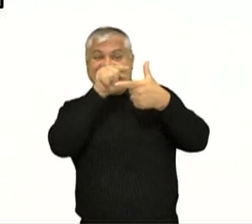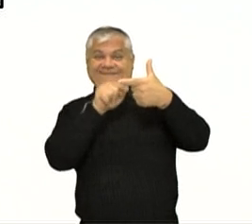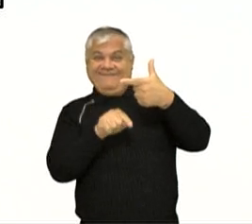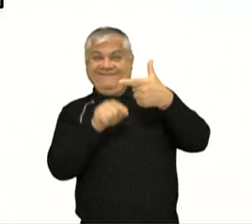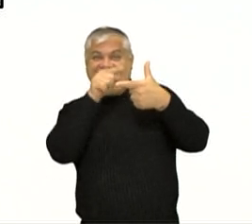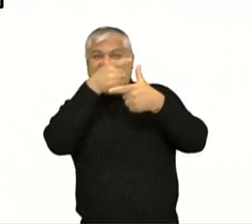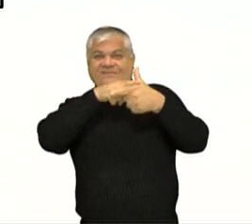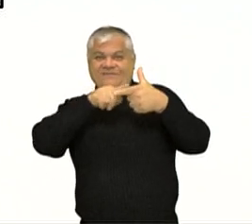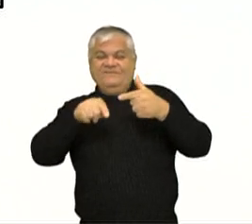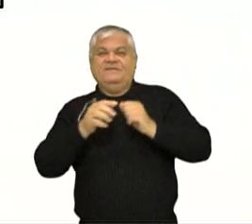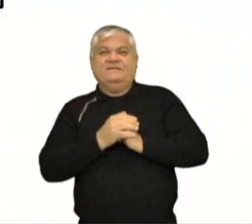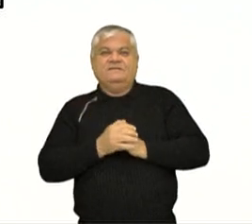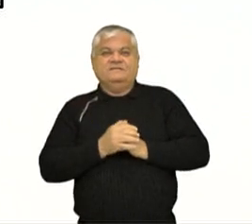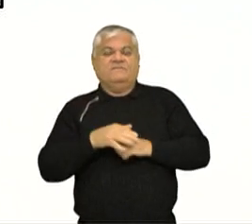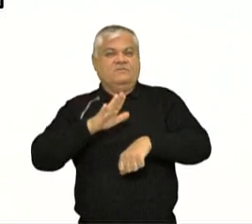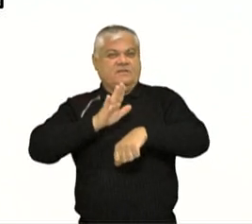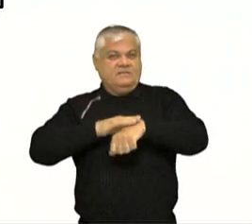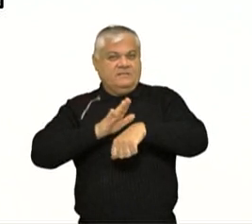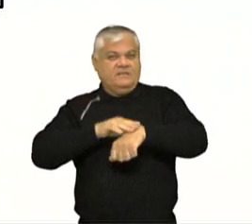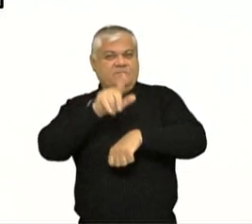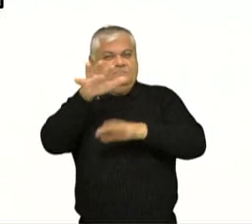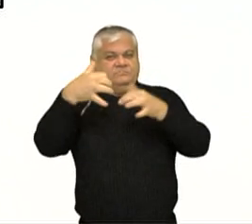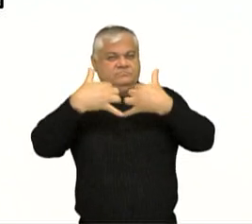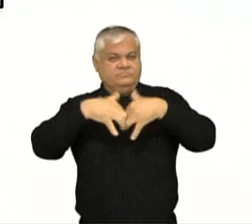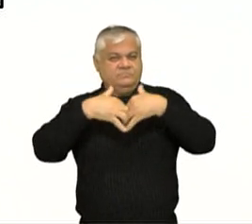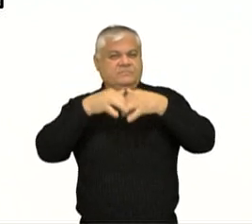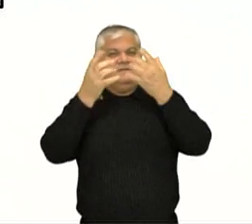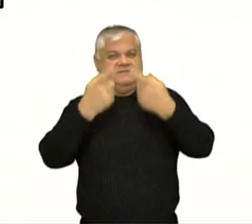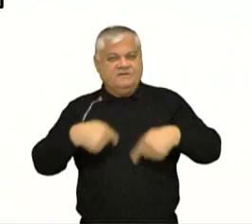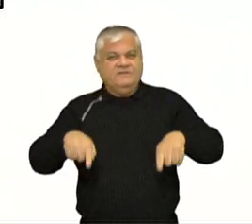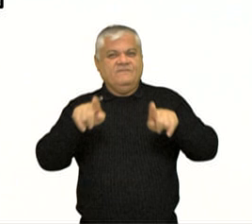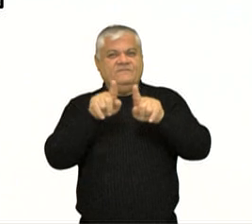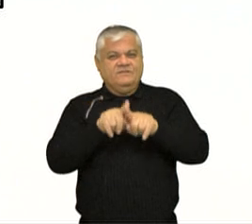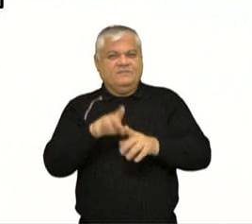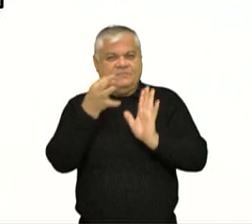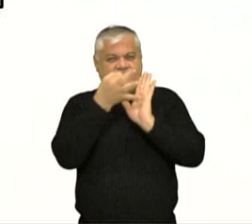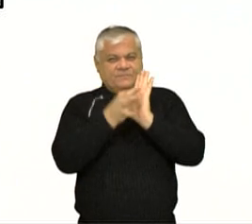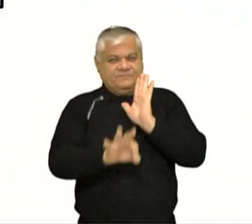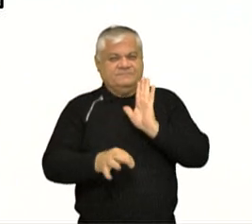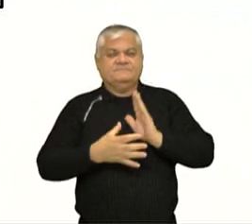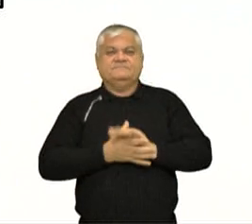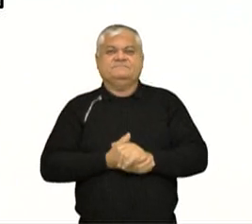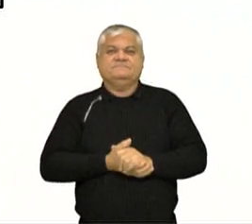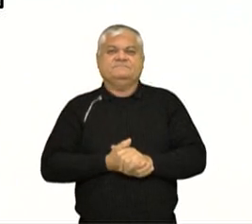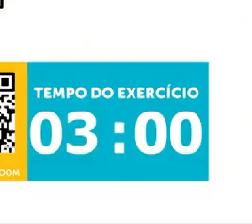bem? Então a professora vai dar um tempinho e já voltamos para a correção.